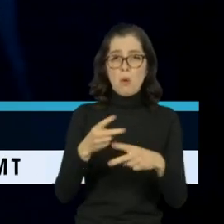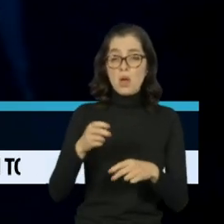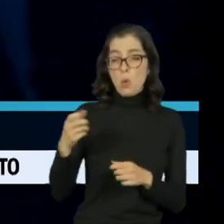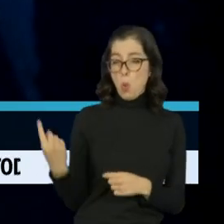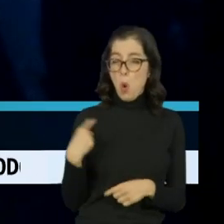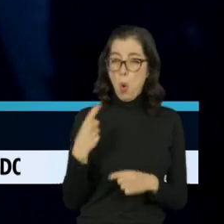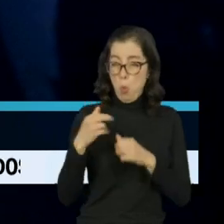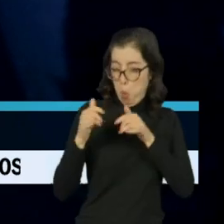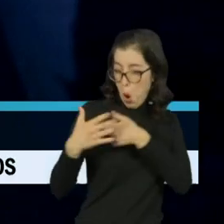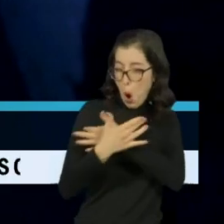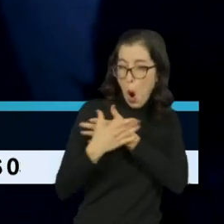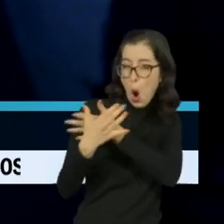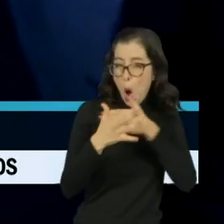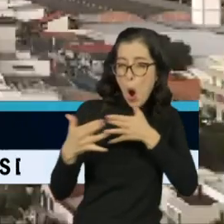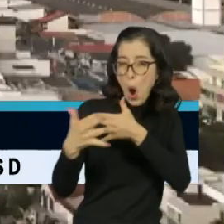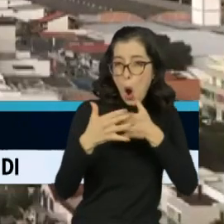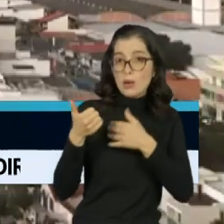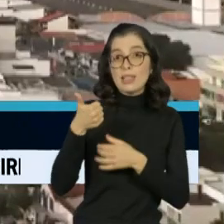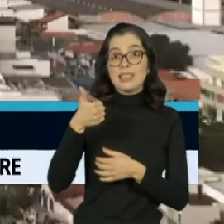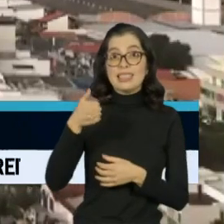hora, deixaram muita destruição.